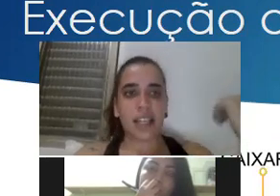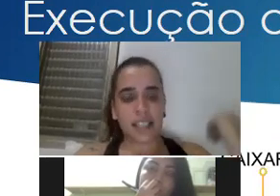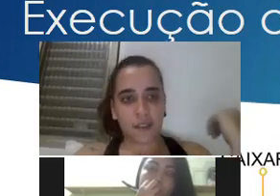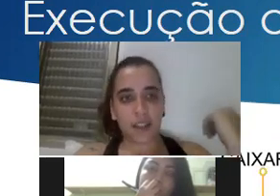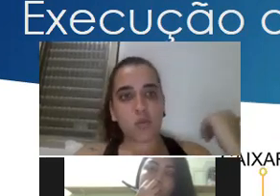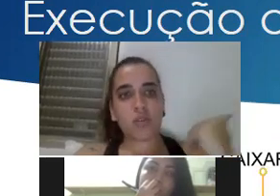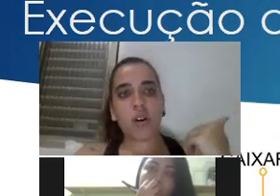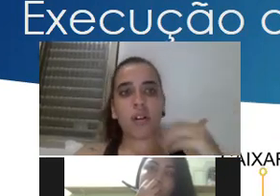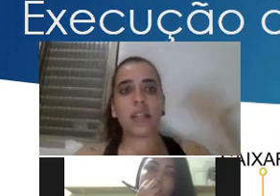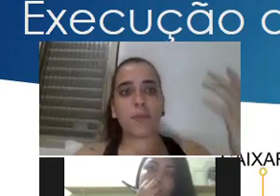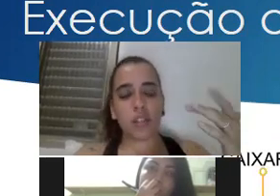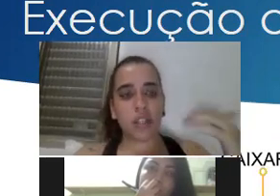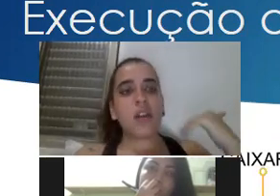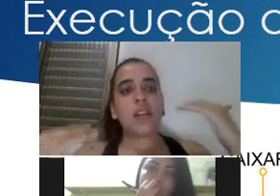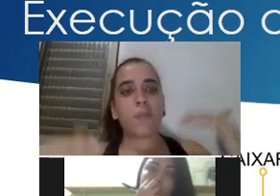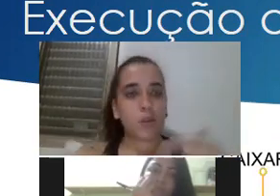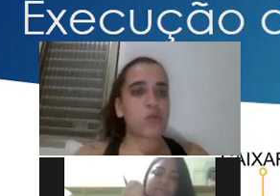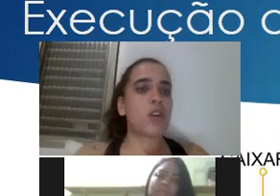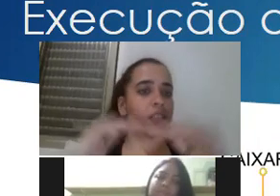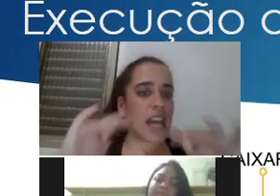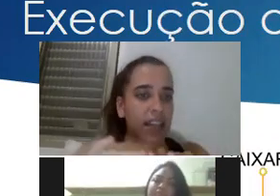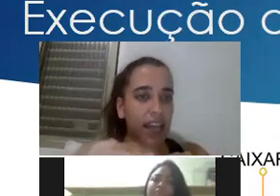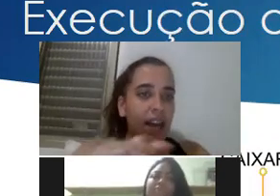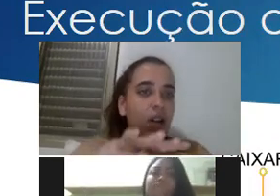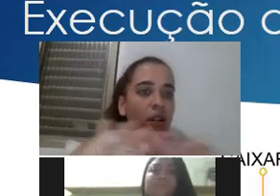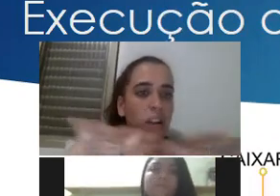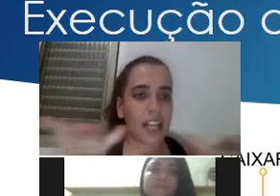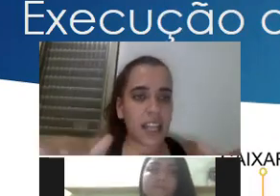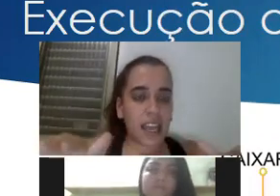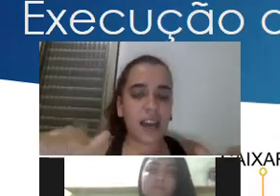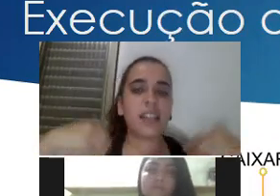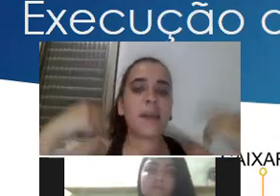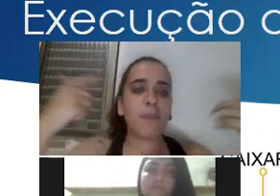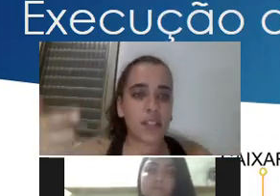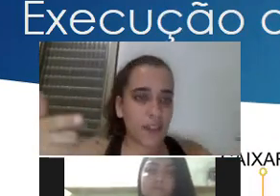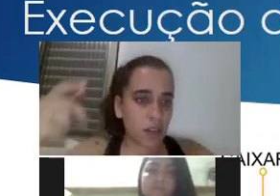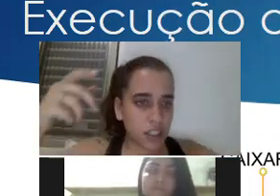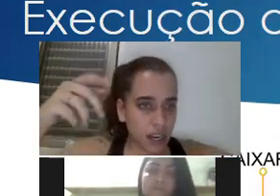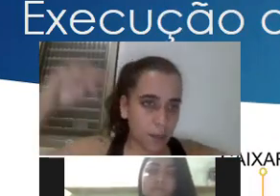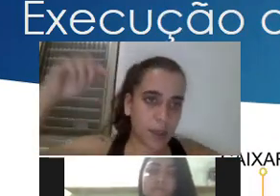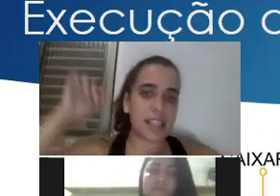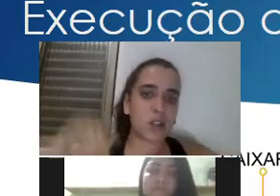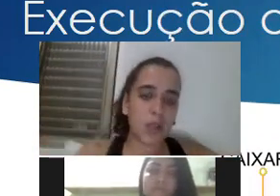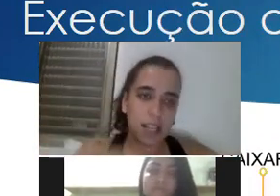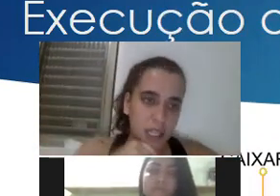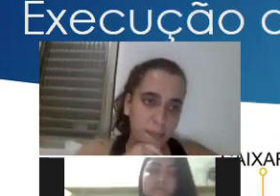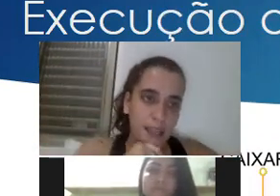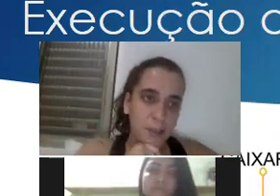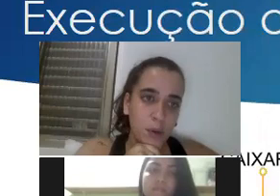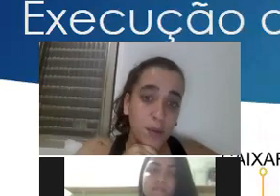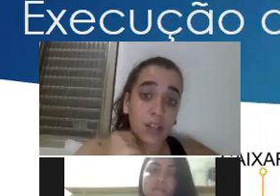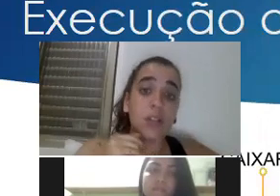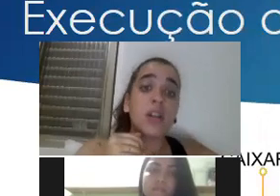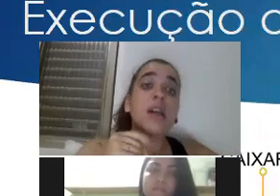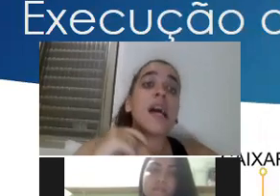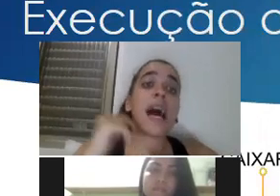Porque ela tem que ser feita no solo, e depois do solo você aterra, coloca a terra e depois faz o radier, porque essa tubulação tem que passar